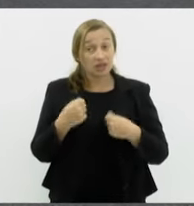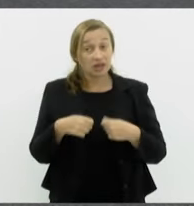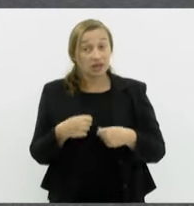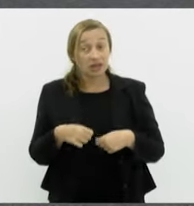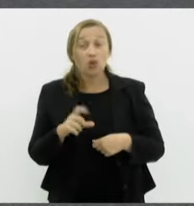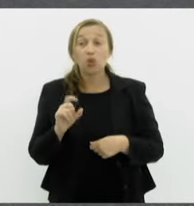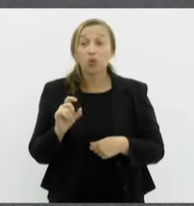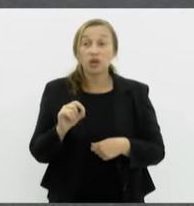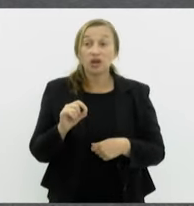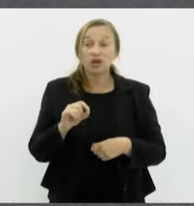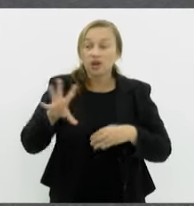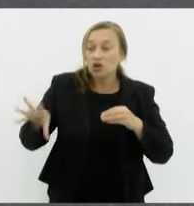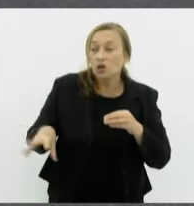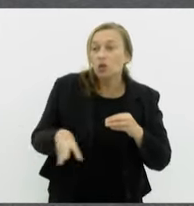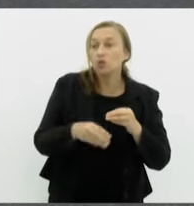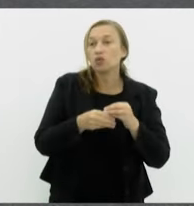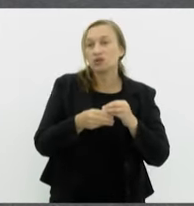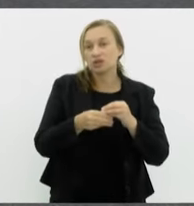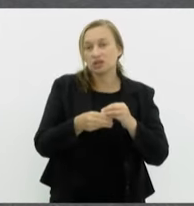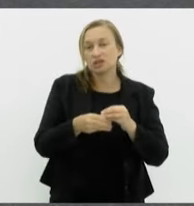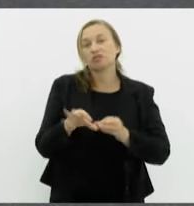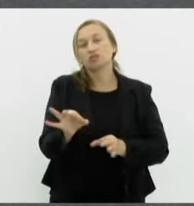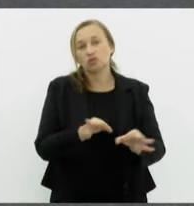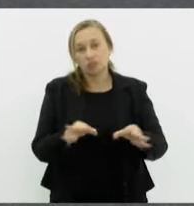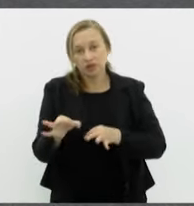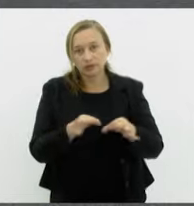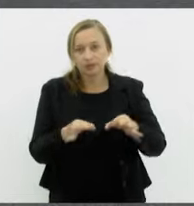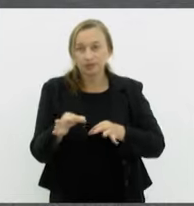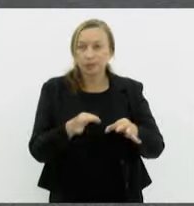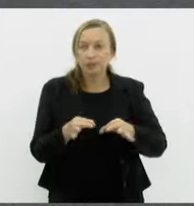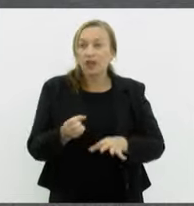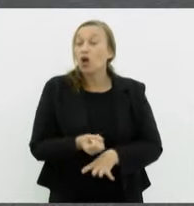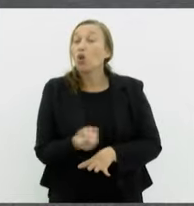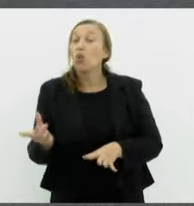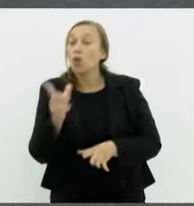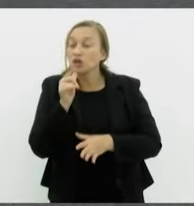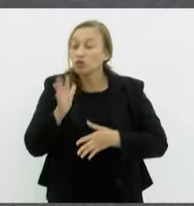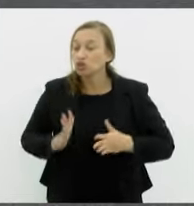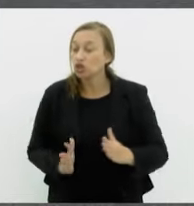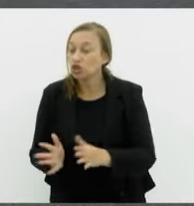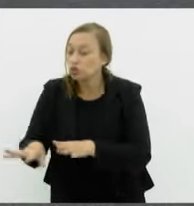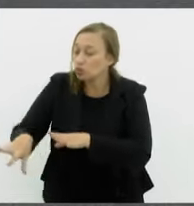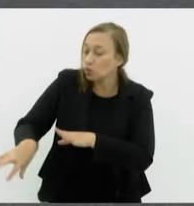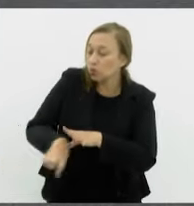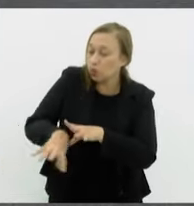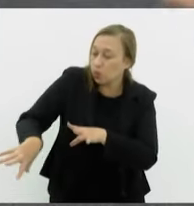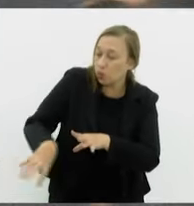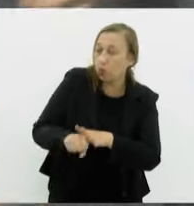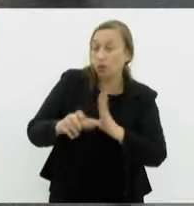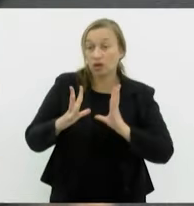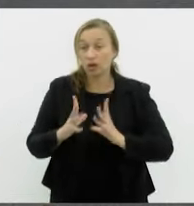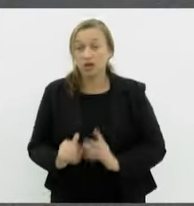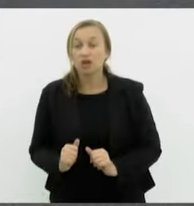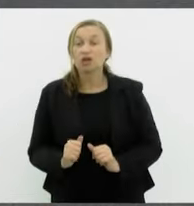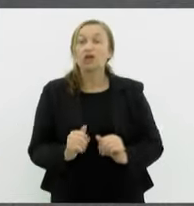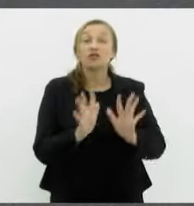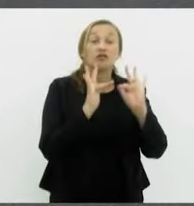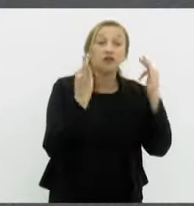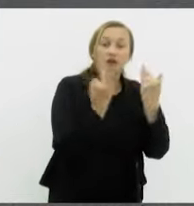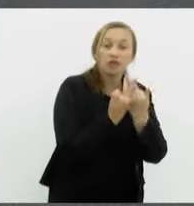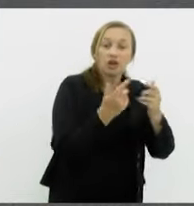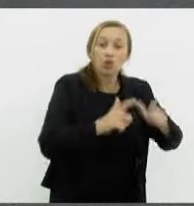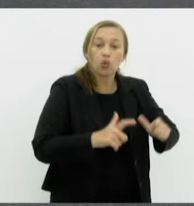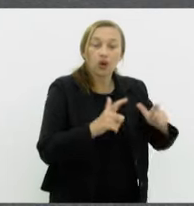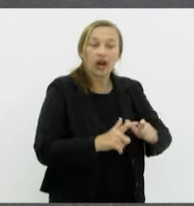a implementação desse plano. Quantos rios foram dragados, quantas famílias em área de risco